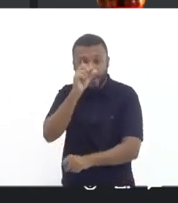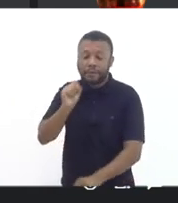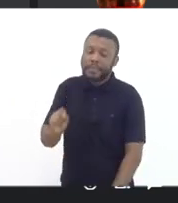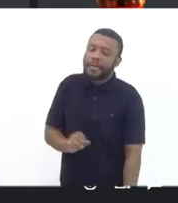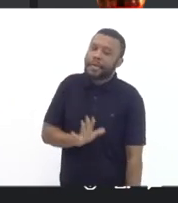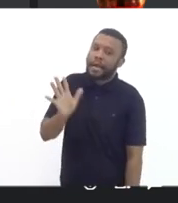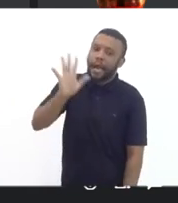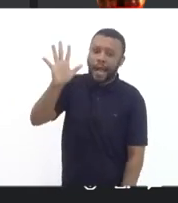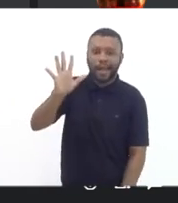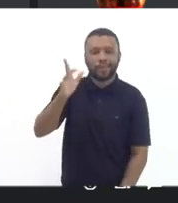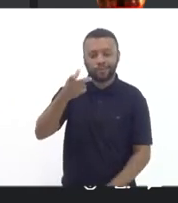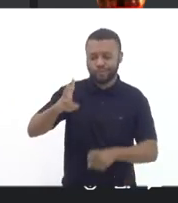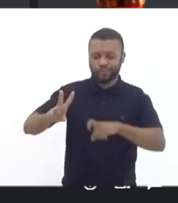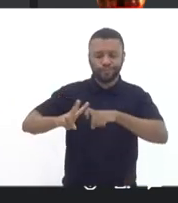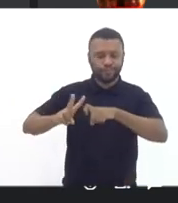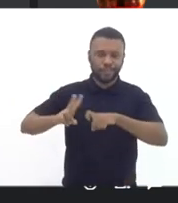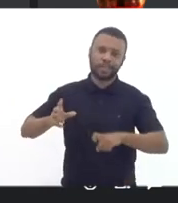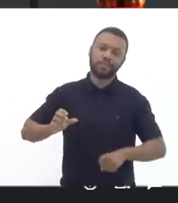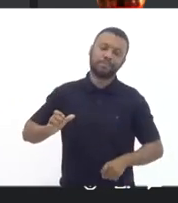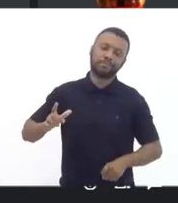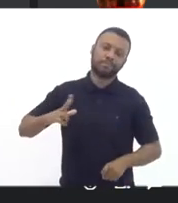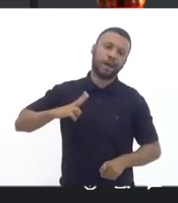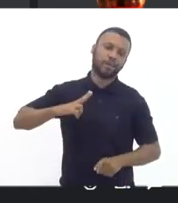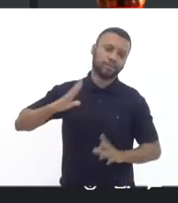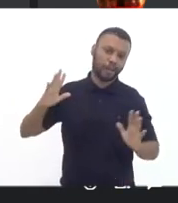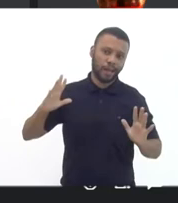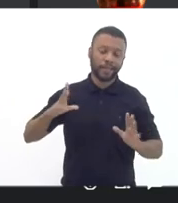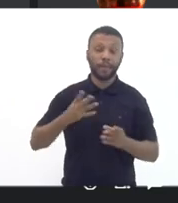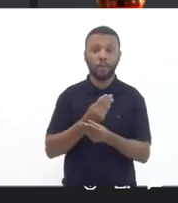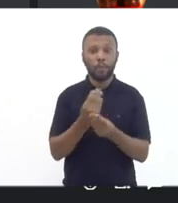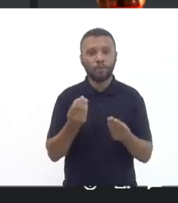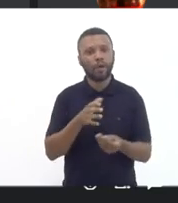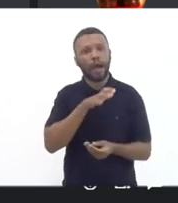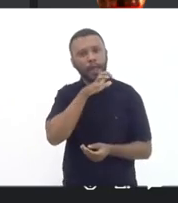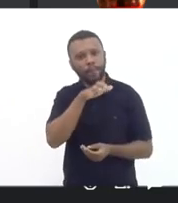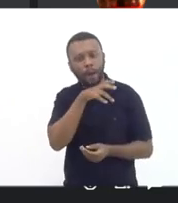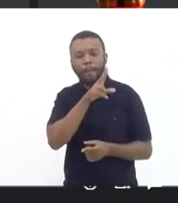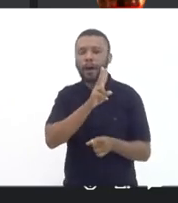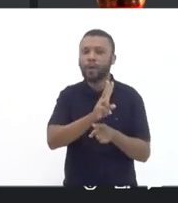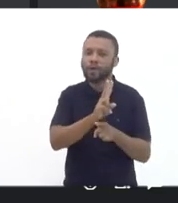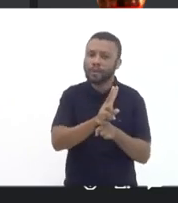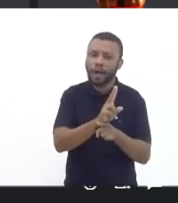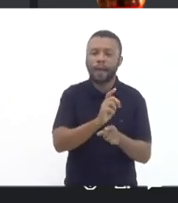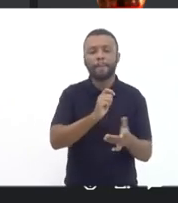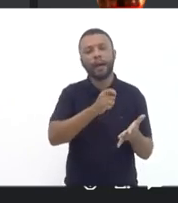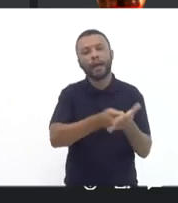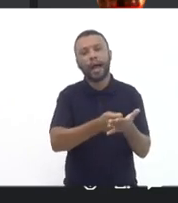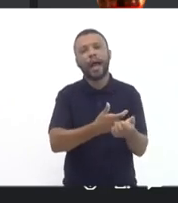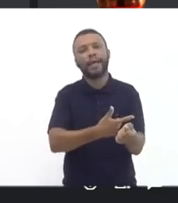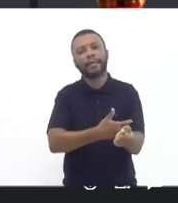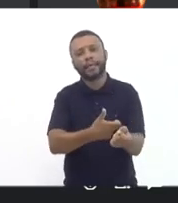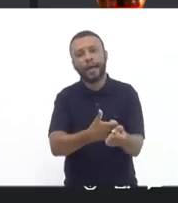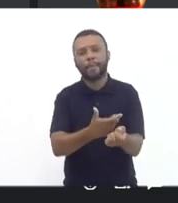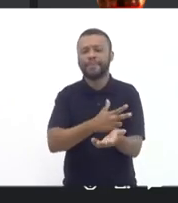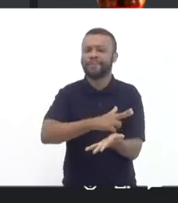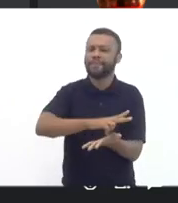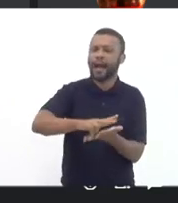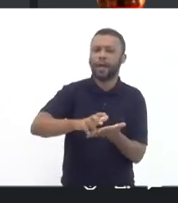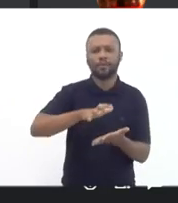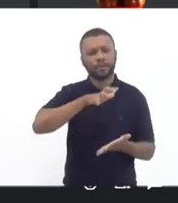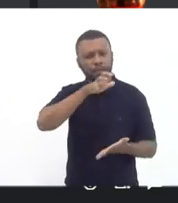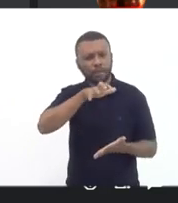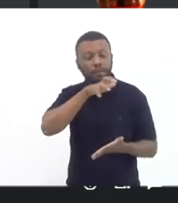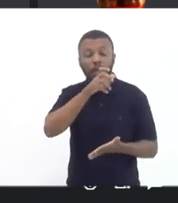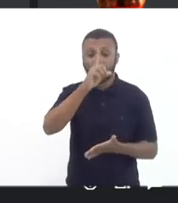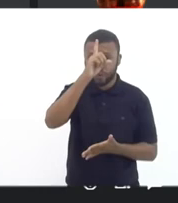hospitais particulares. Muito animal para cuidar e pagar... exames para vários animais em hospital